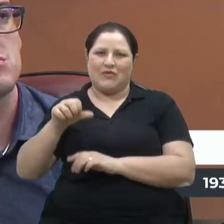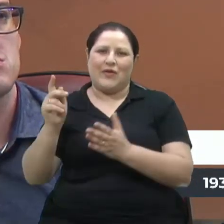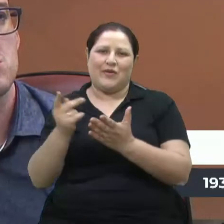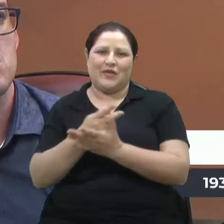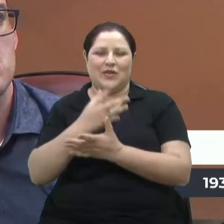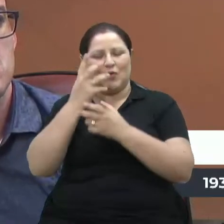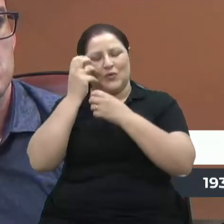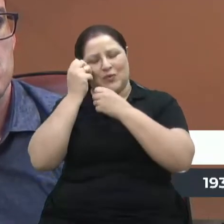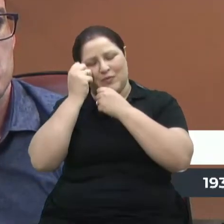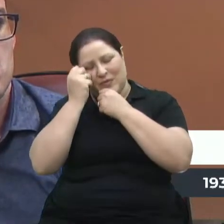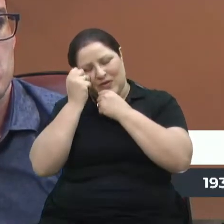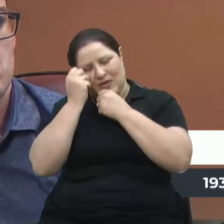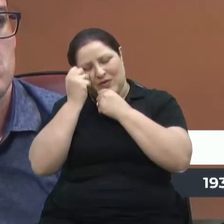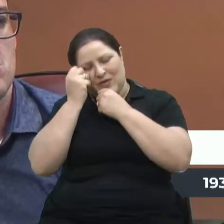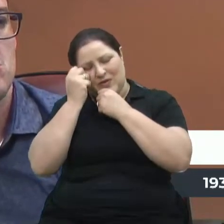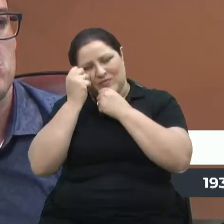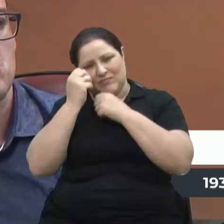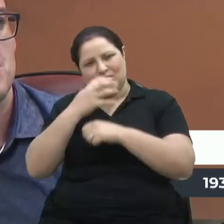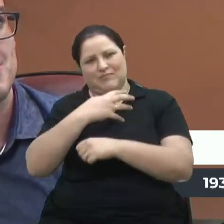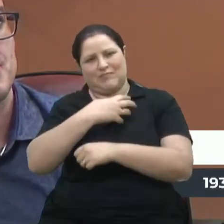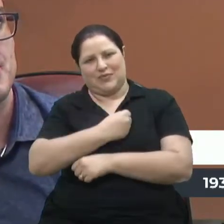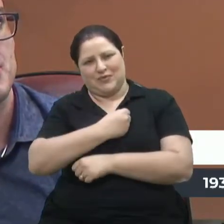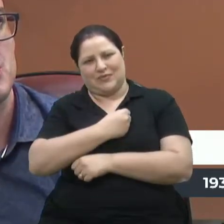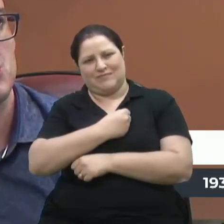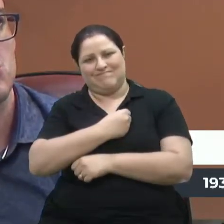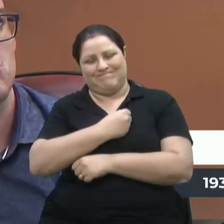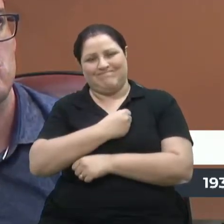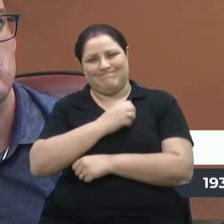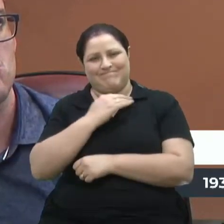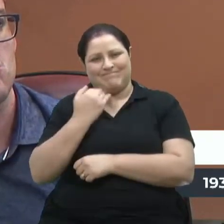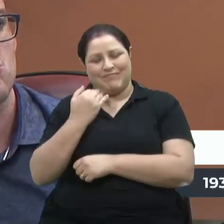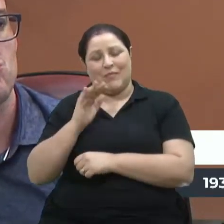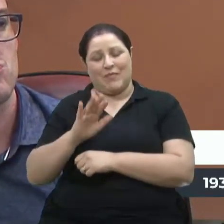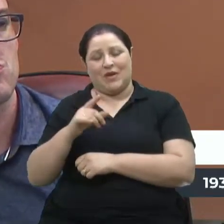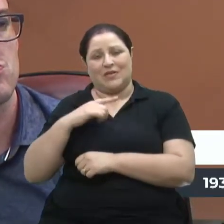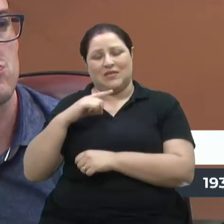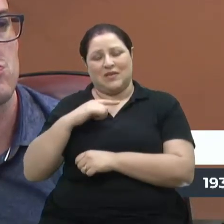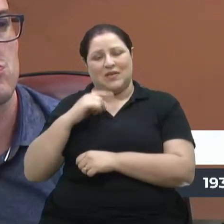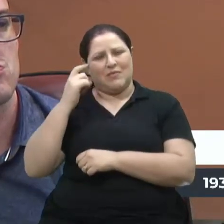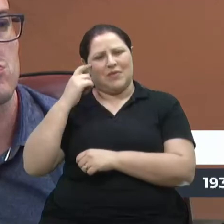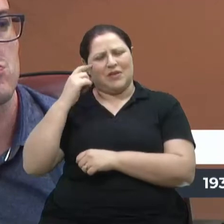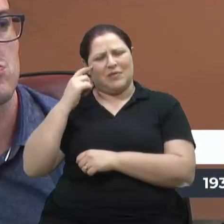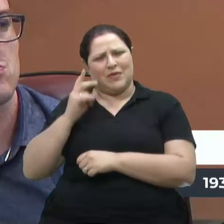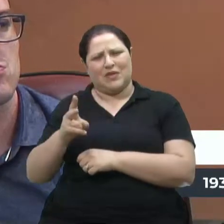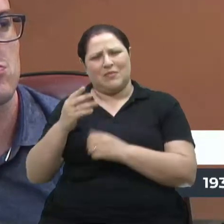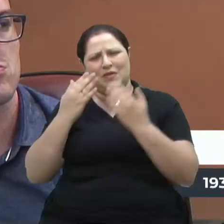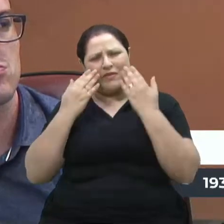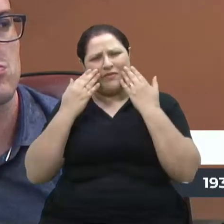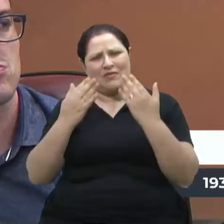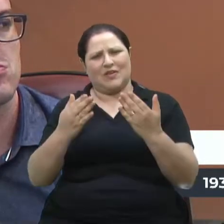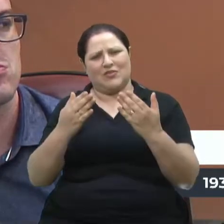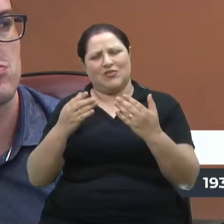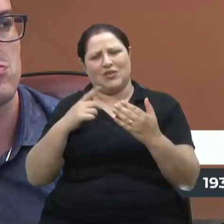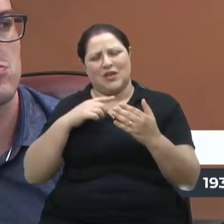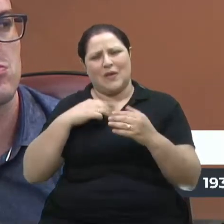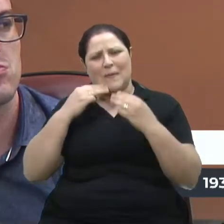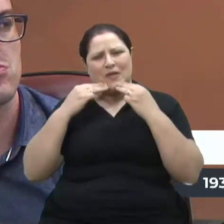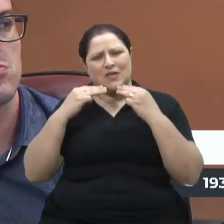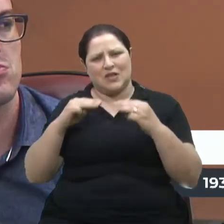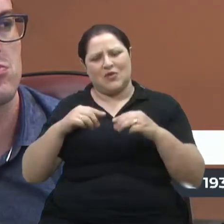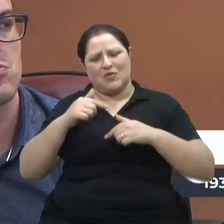dormia. Seu lema sempre foi sempre em frente. Sua missão cumprida com sucesso dentro do tempo que lhe